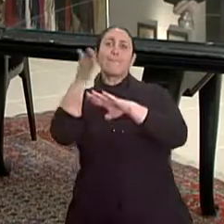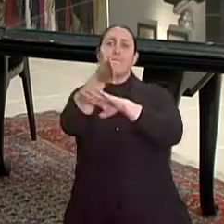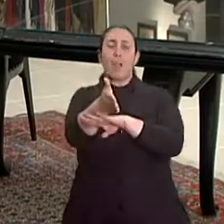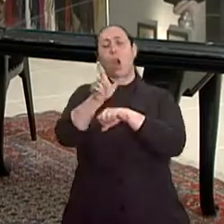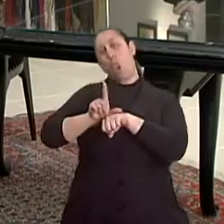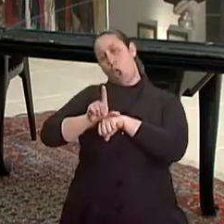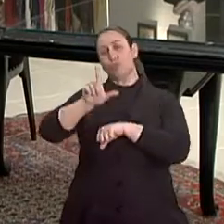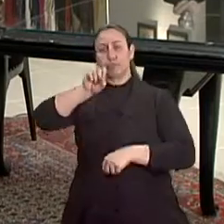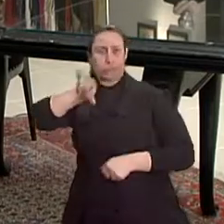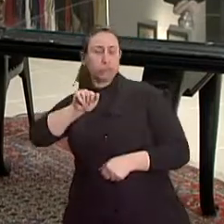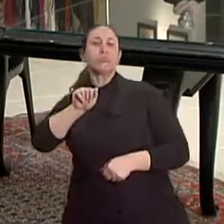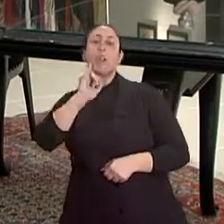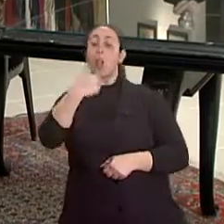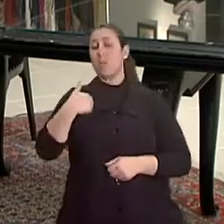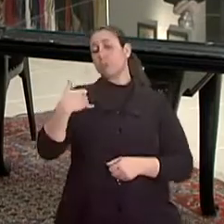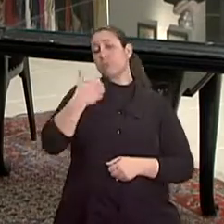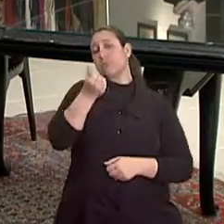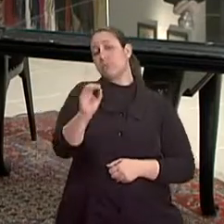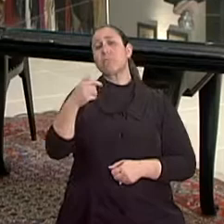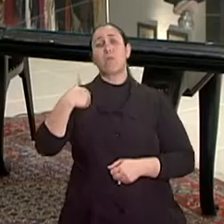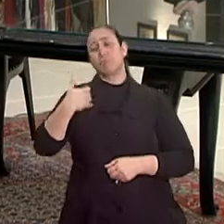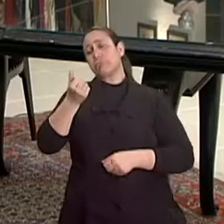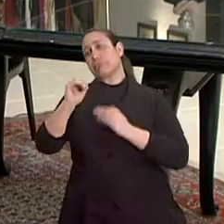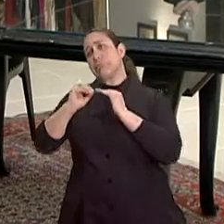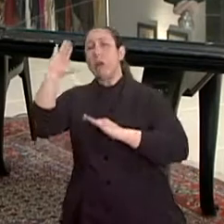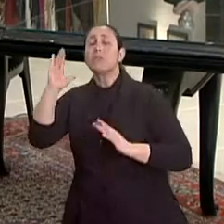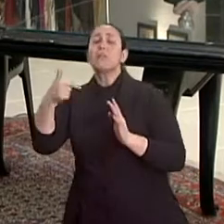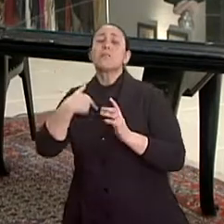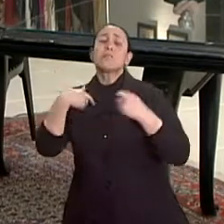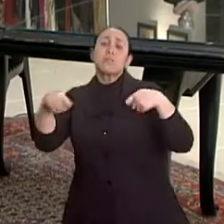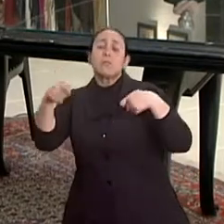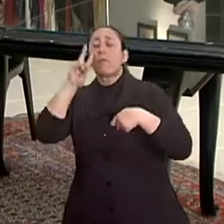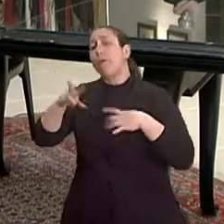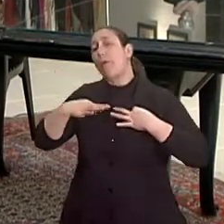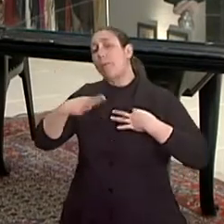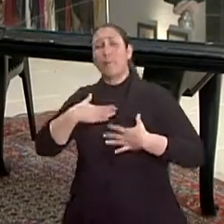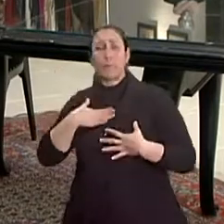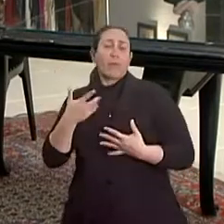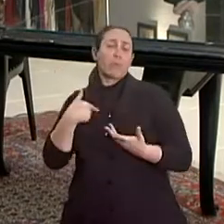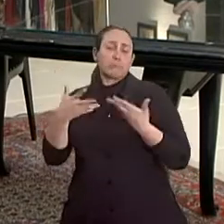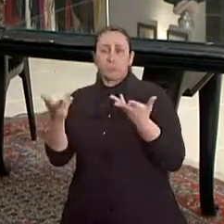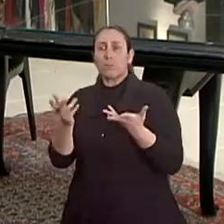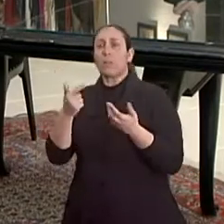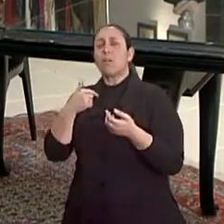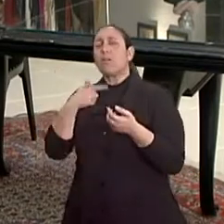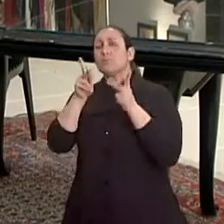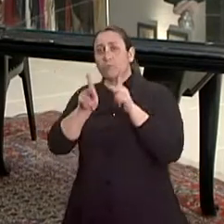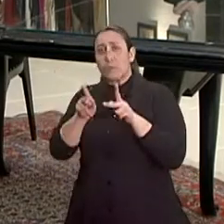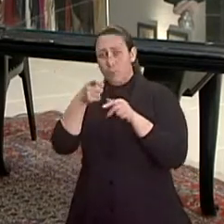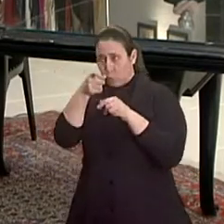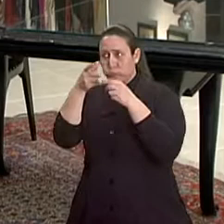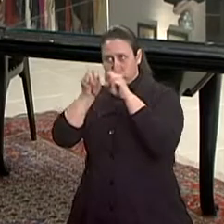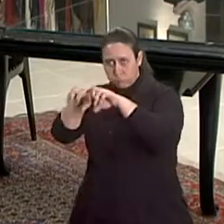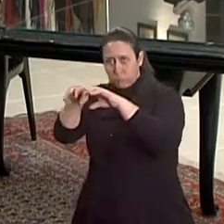olha, eu tenho 60 anos, 60 e poucos anos, eu não estou achando roupa para mim, eu quero uma indicação. Tu dás esta mini